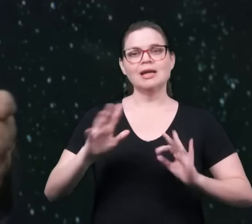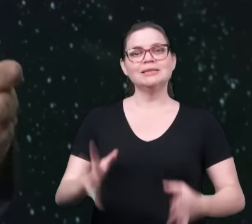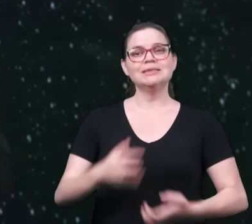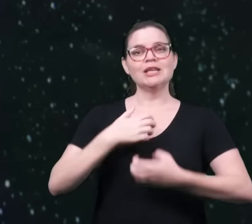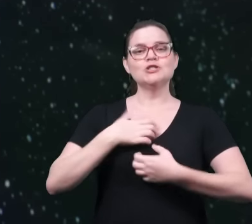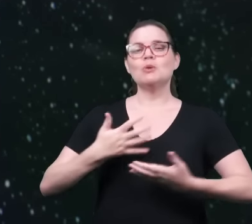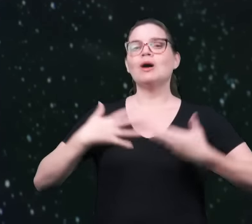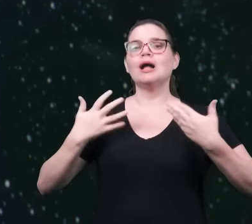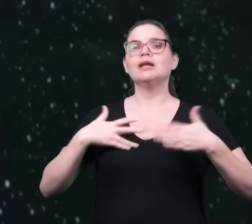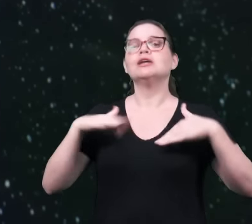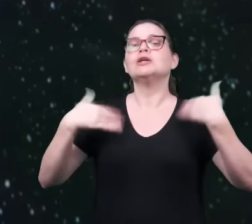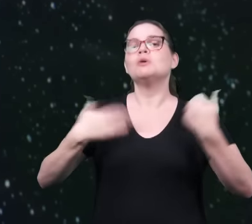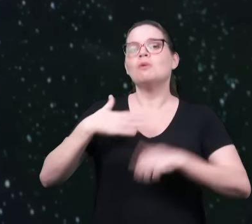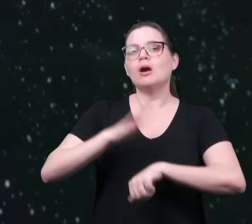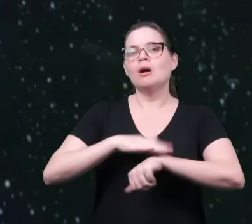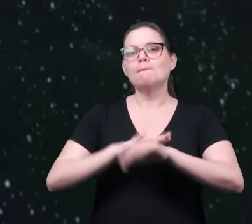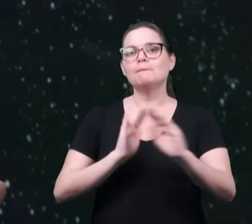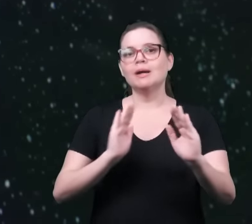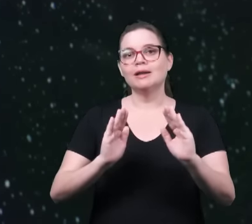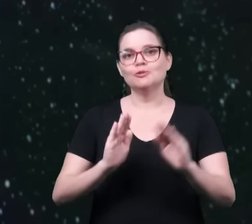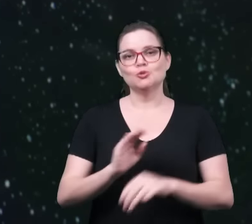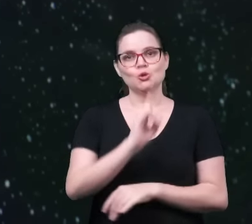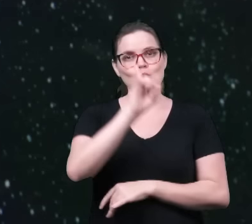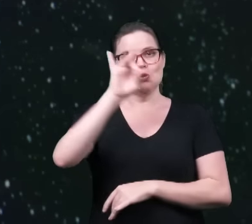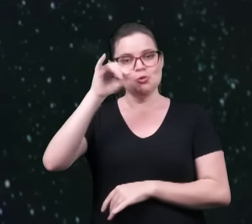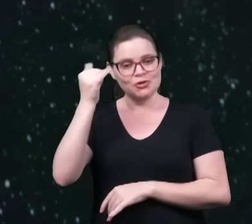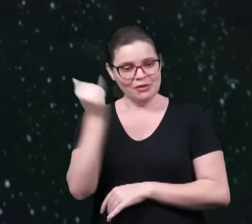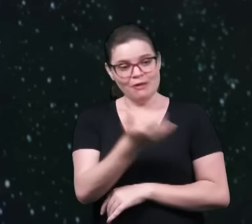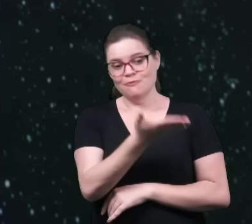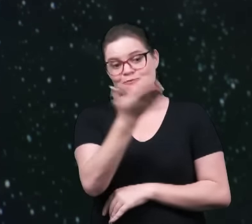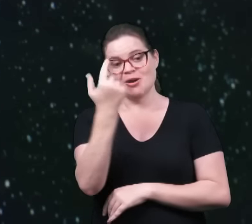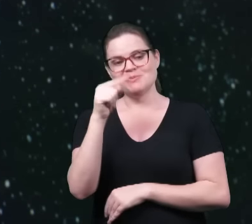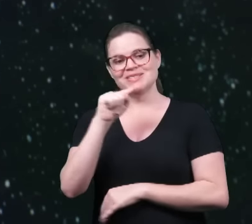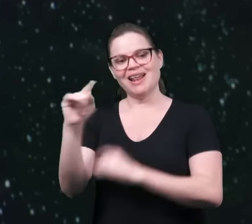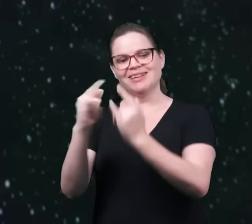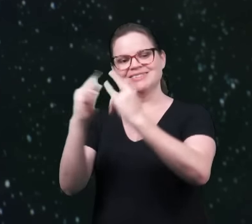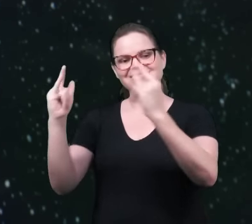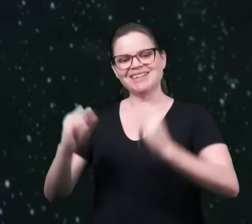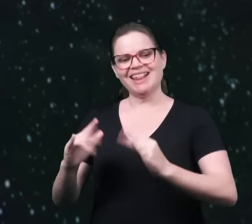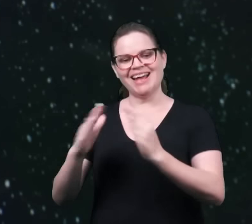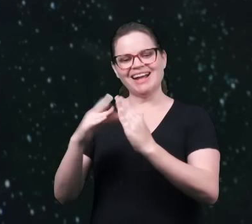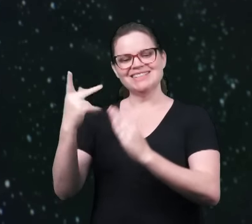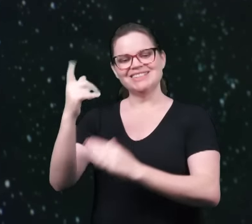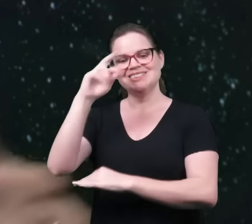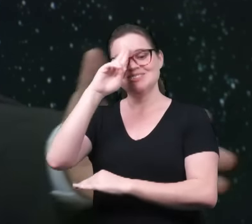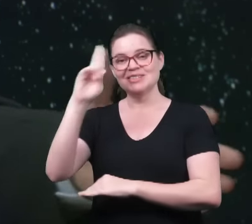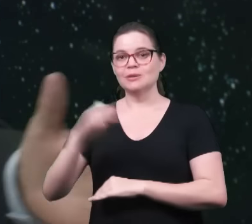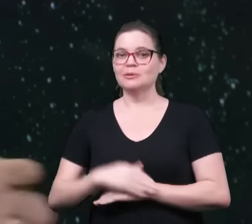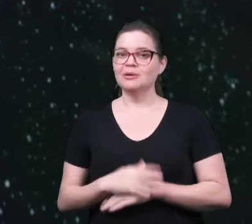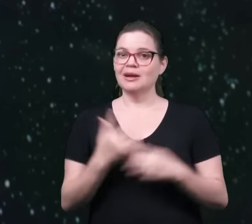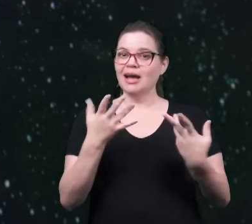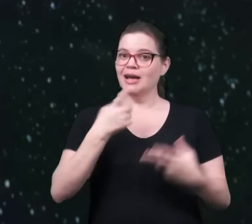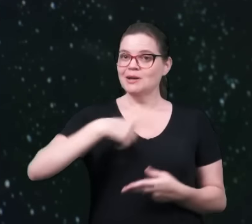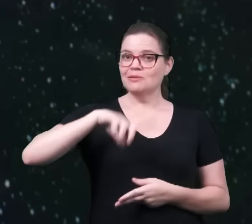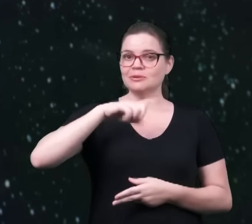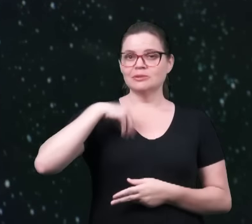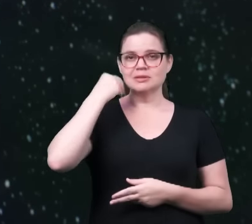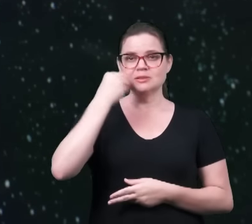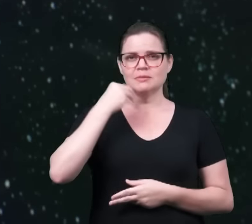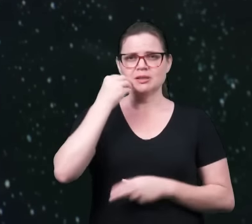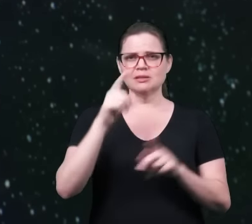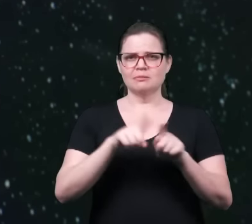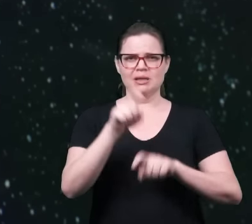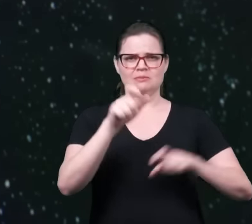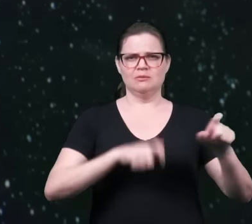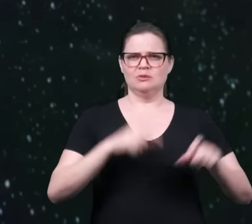disseram, vamos à casa do Senhor. Glória a Deus. Essa é a nossa experiência, né? Às vezes as pessoas não conseguem entender, porque os pessoal eles vão à madrugada, é